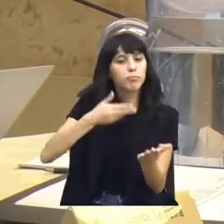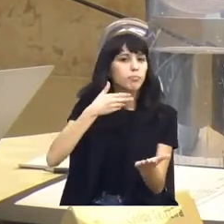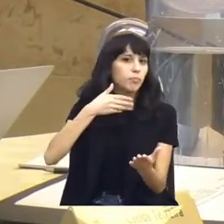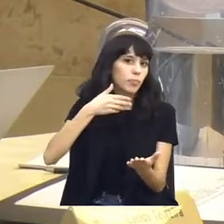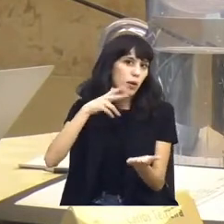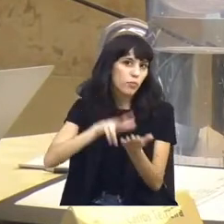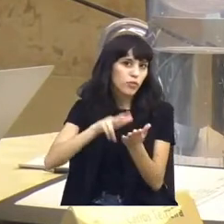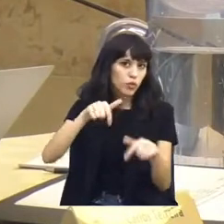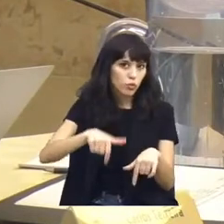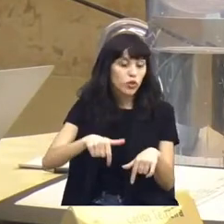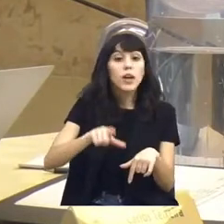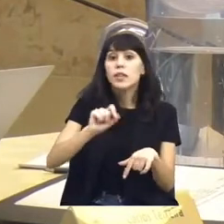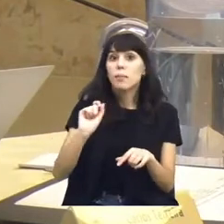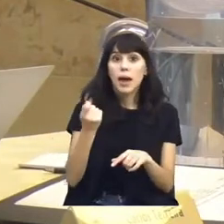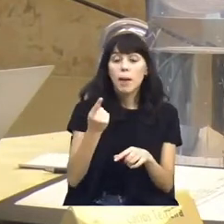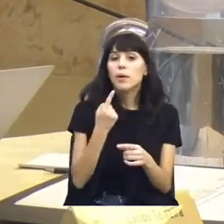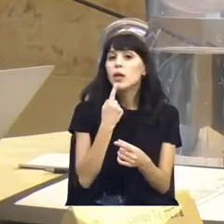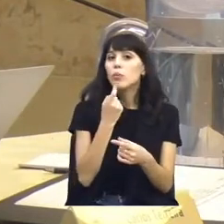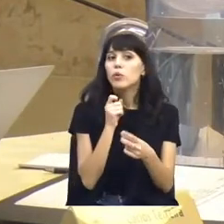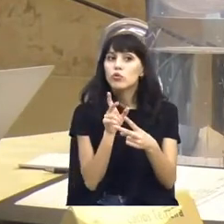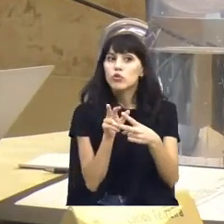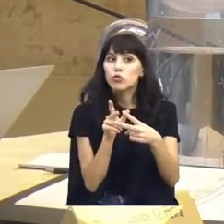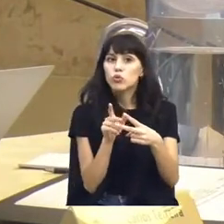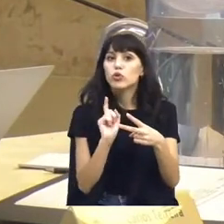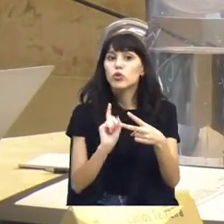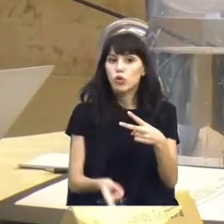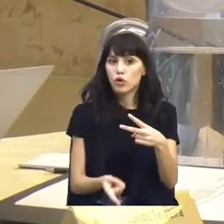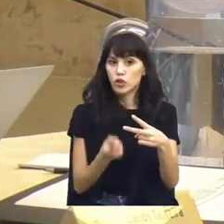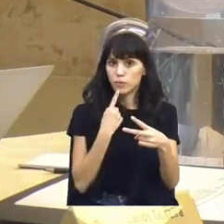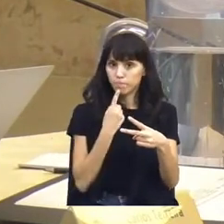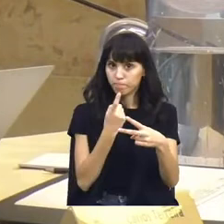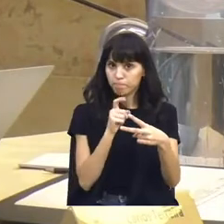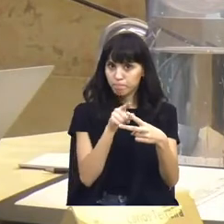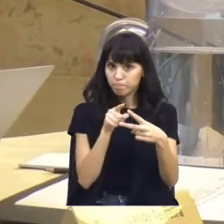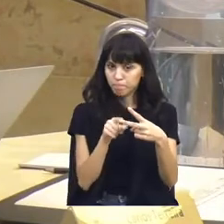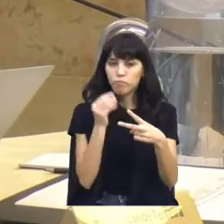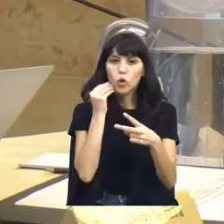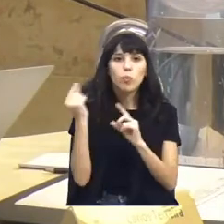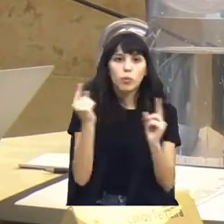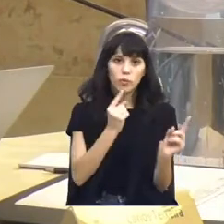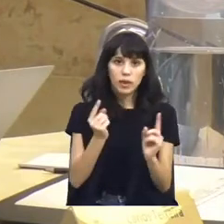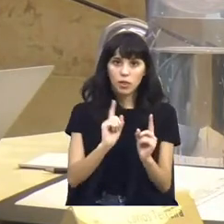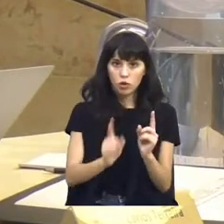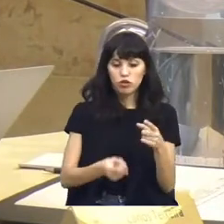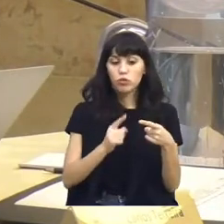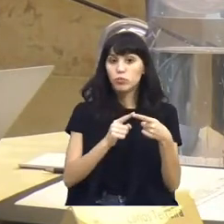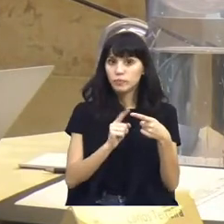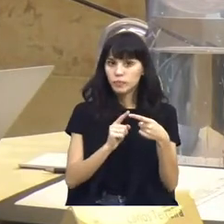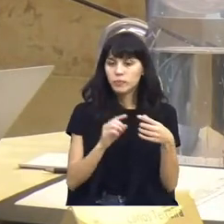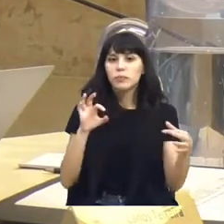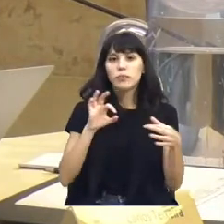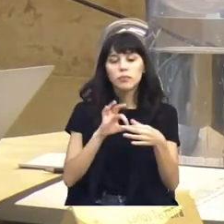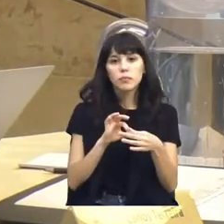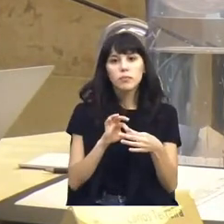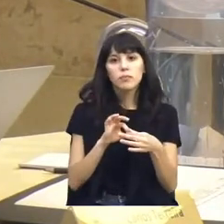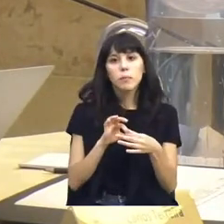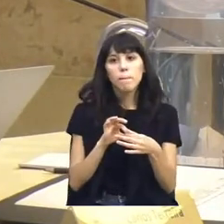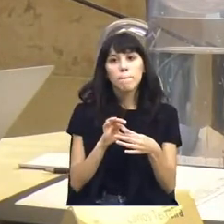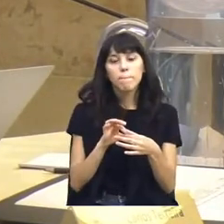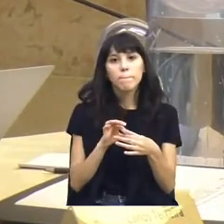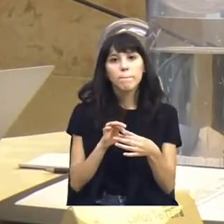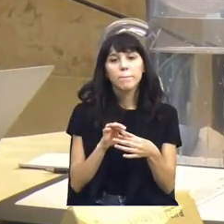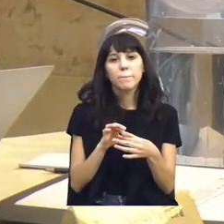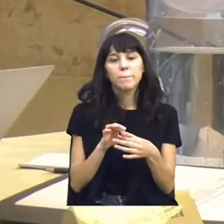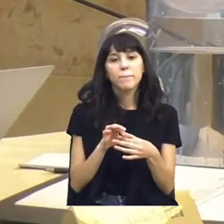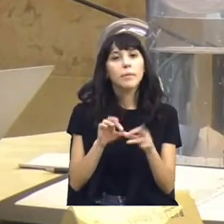e muito rapidamente as duas perguntas que nós gostávamos de colocar a deixar aqui em relação às questões de mobilidade têm a ver uma tem a ver com a